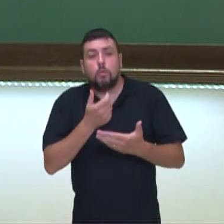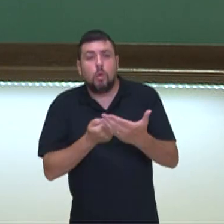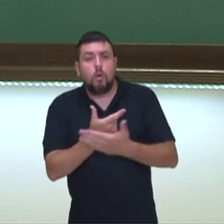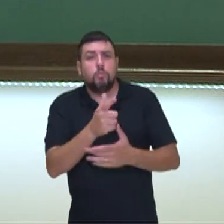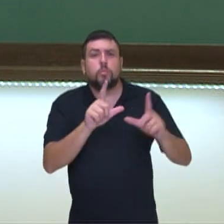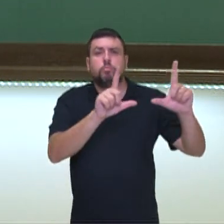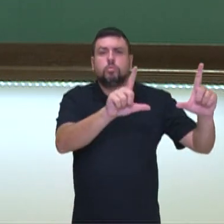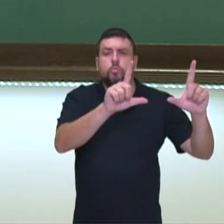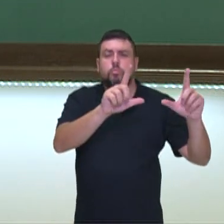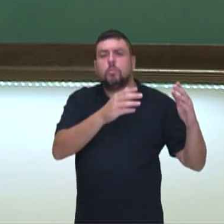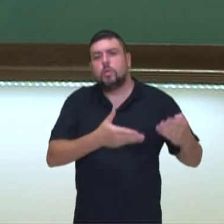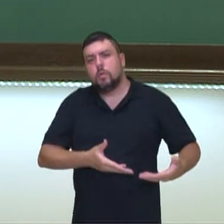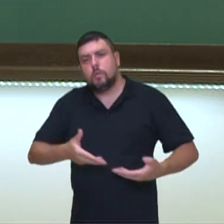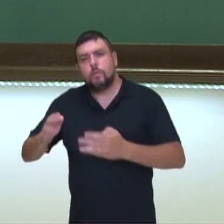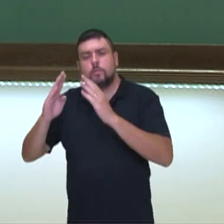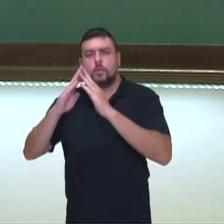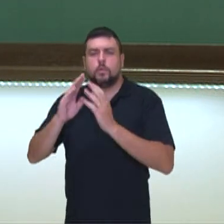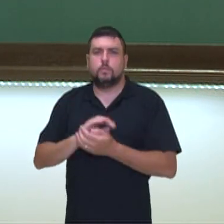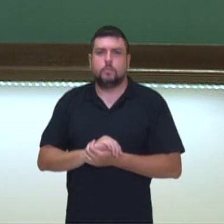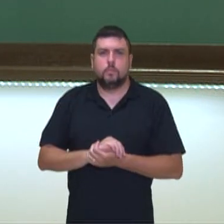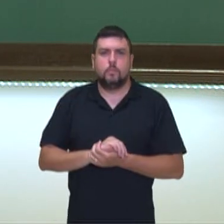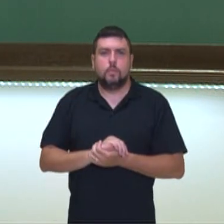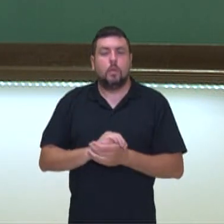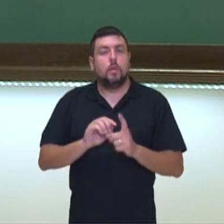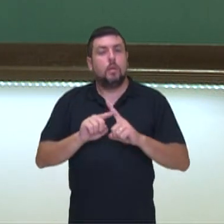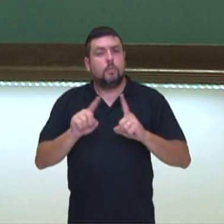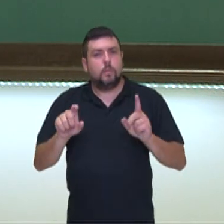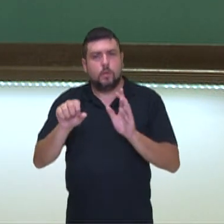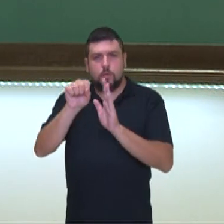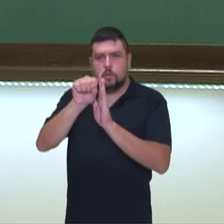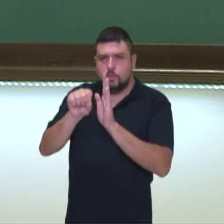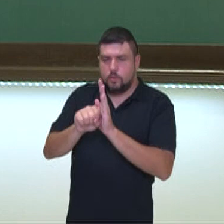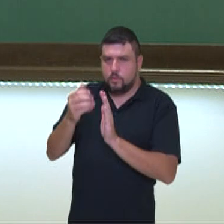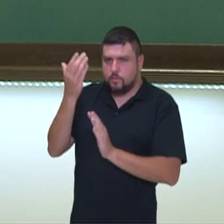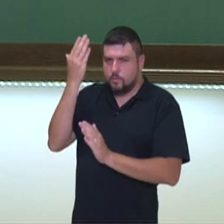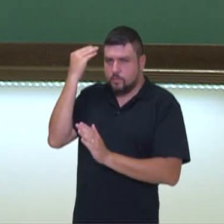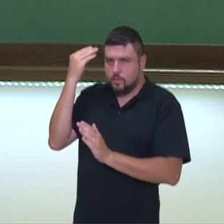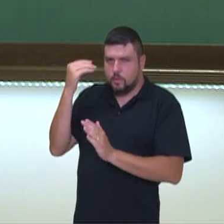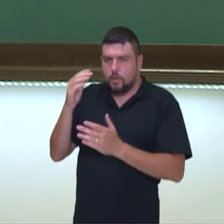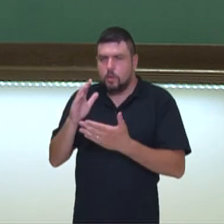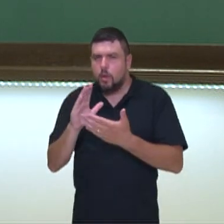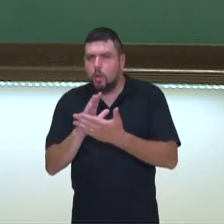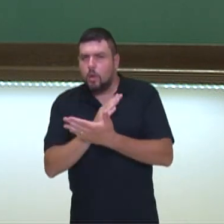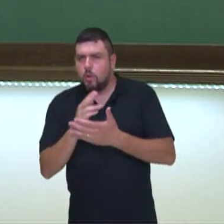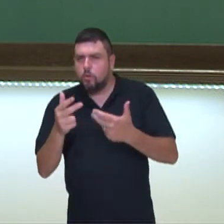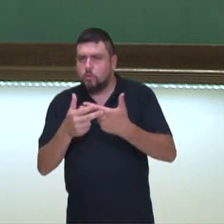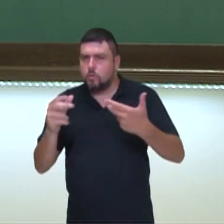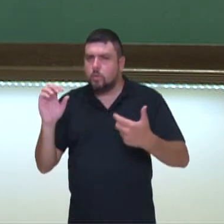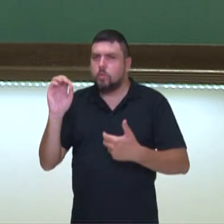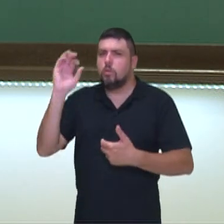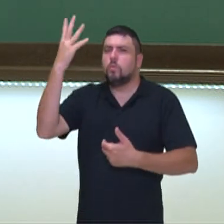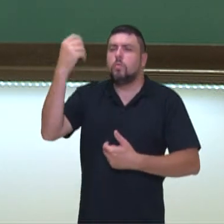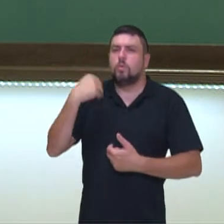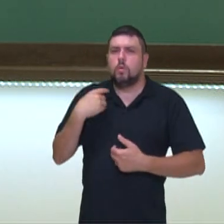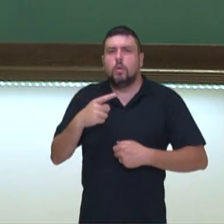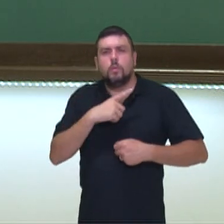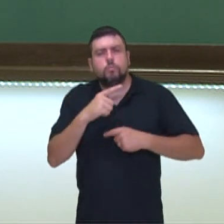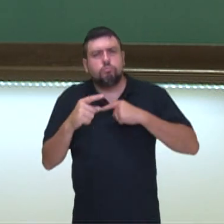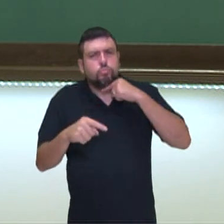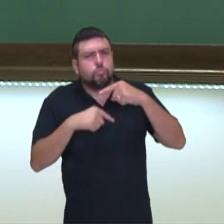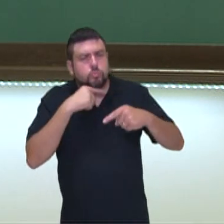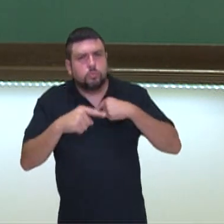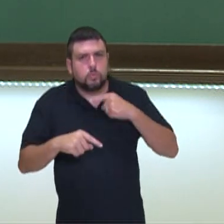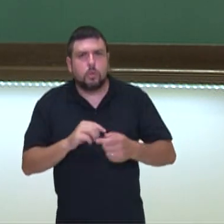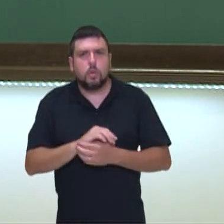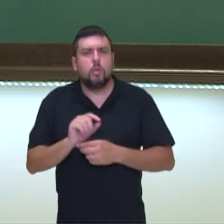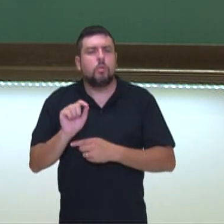a sua casa. Porém, na metade do século passado, teve alguns acontecimentos que colocaram questionamento em relação a isso,